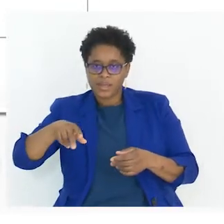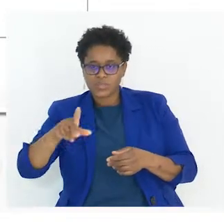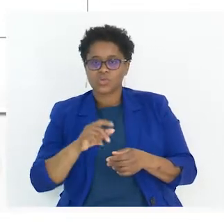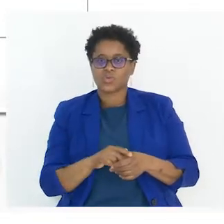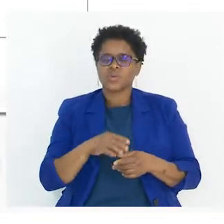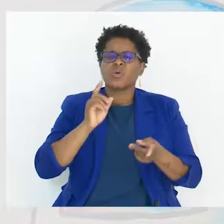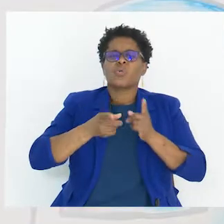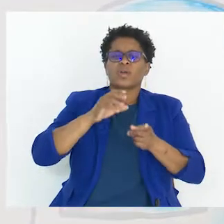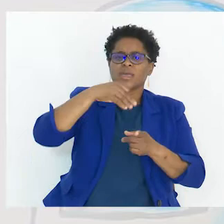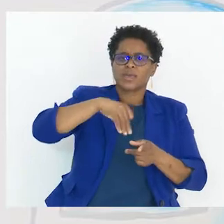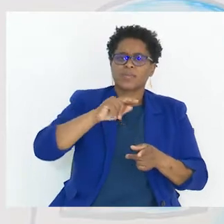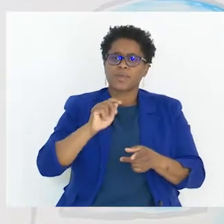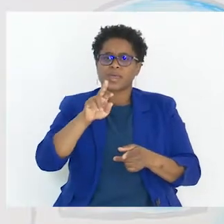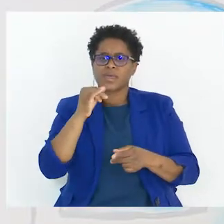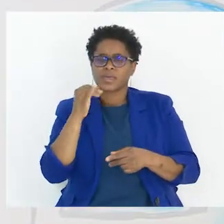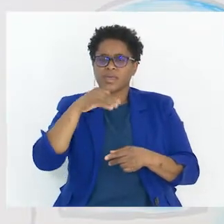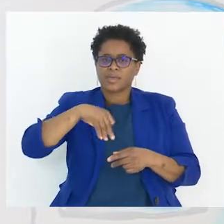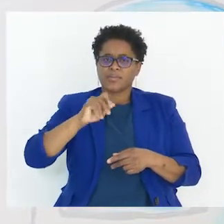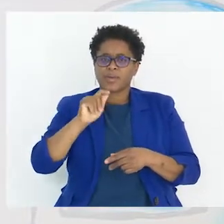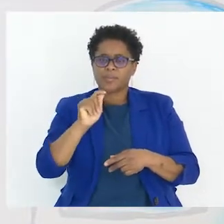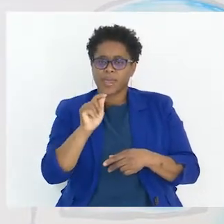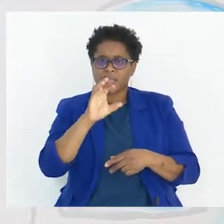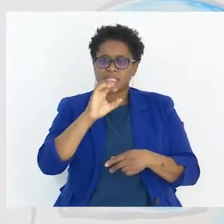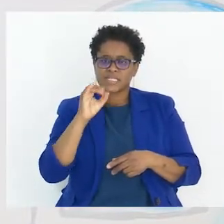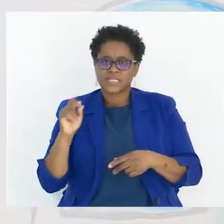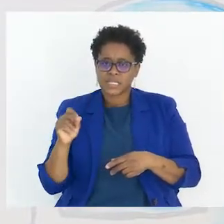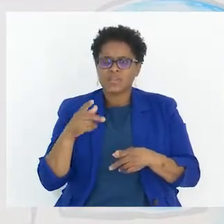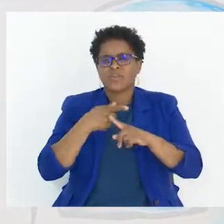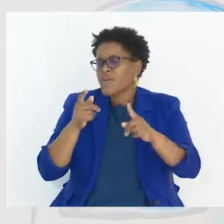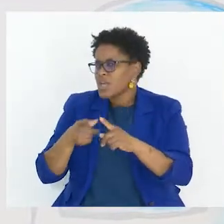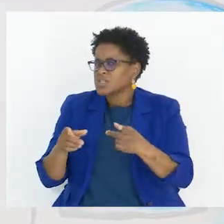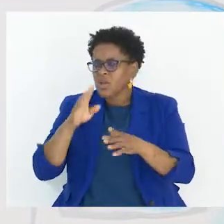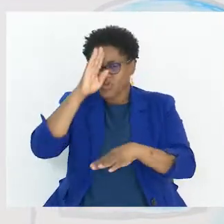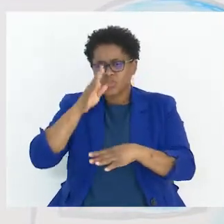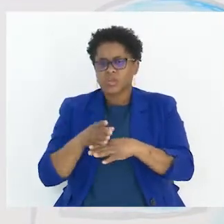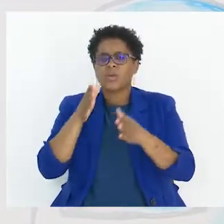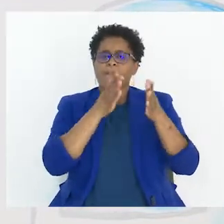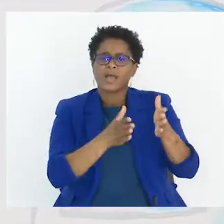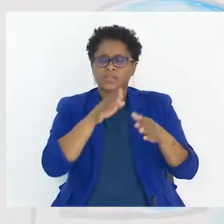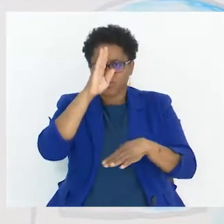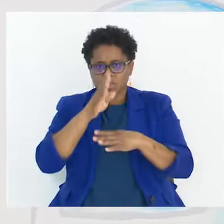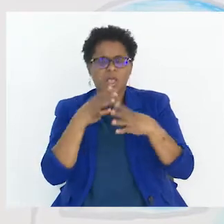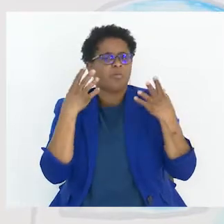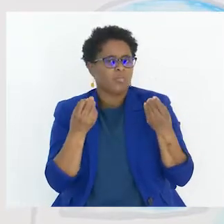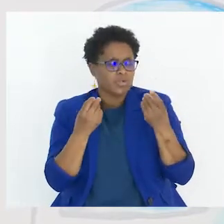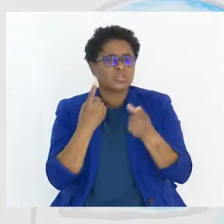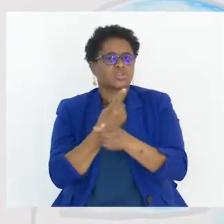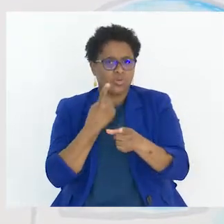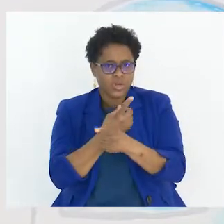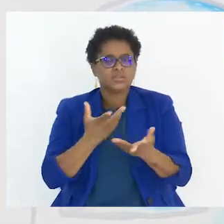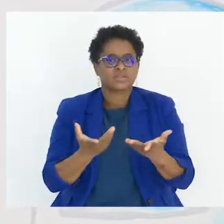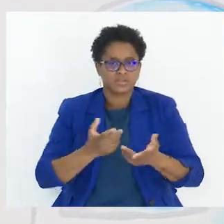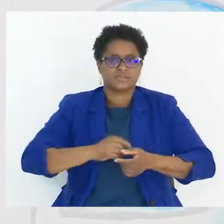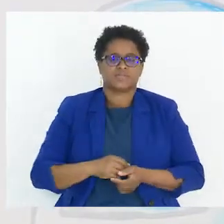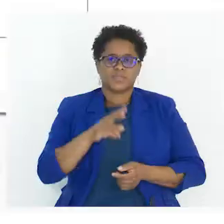Diversos acontecimentos. É a parte em que acontece várias coisas, não é? Diversos acontecimentos.